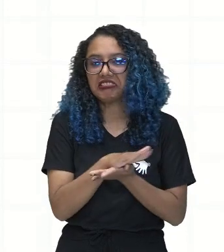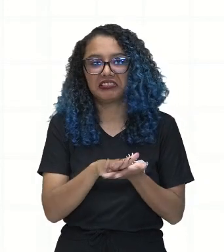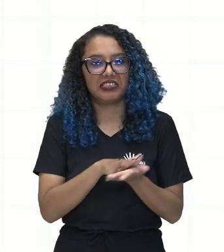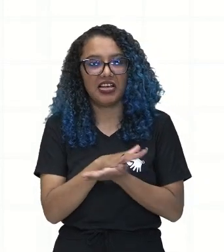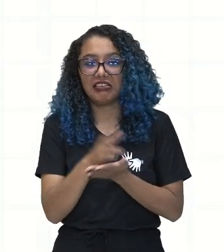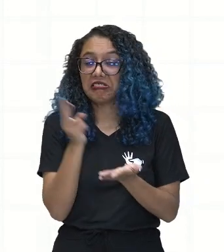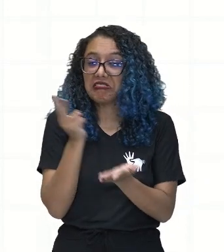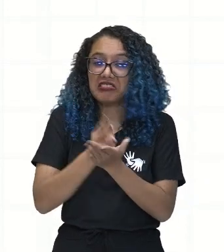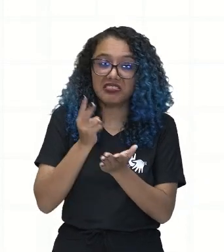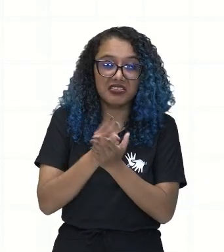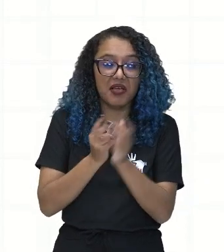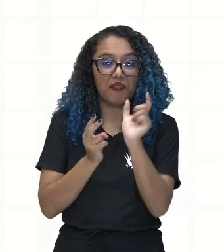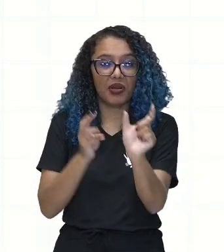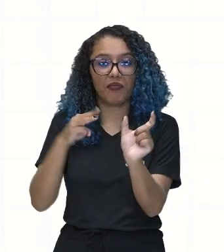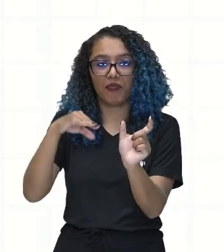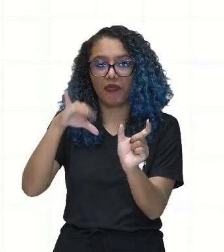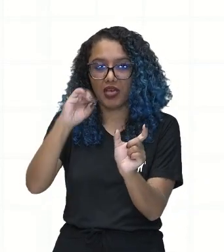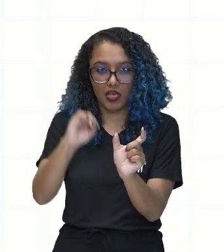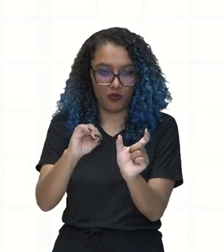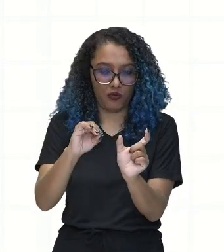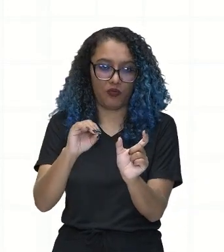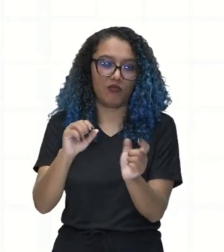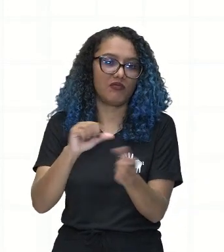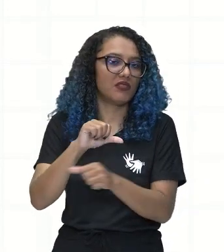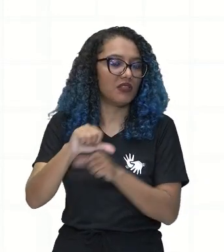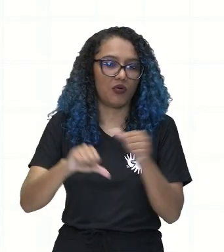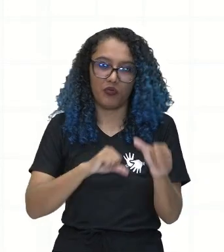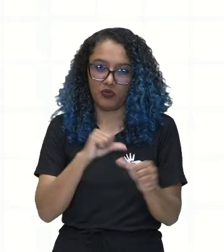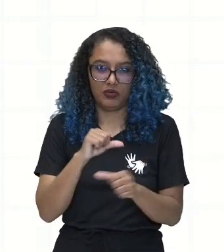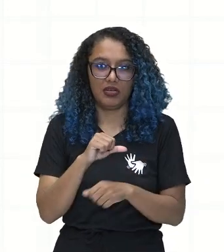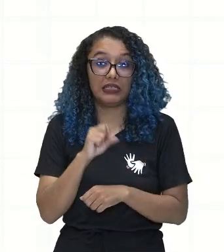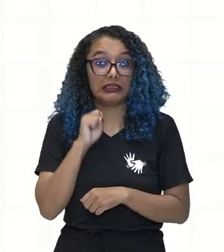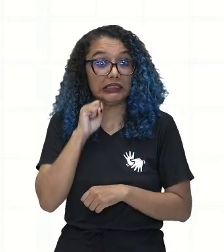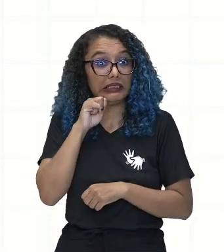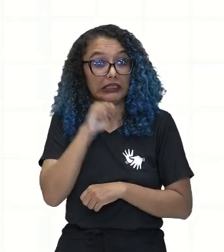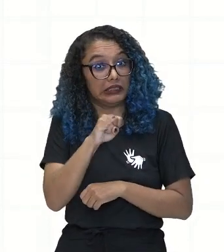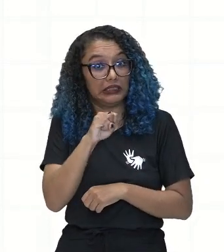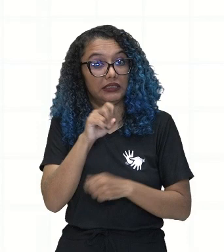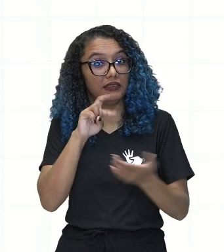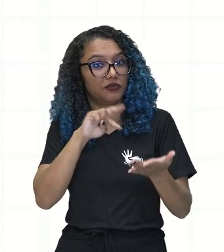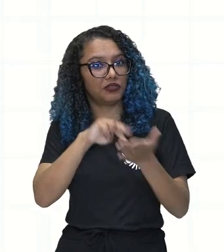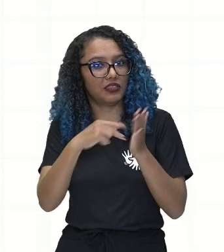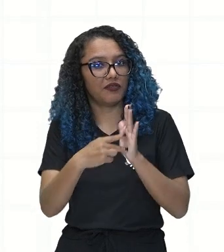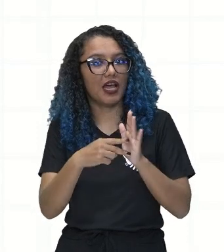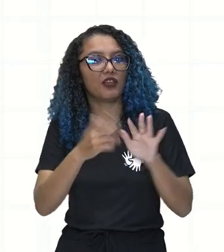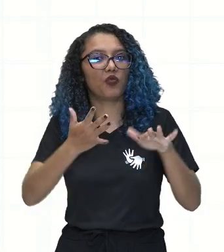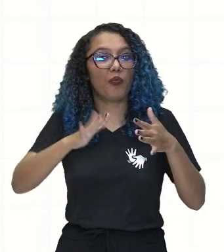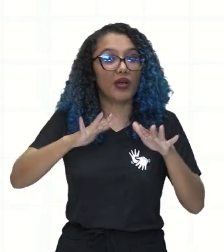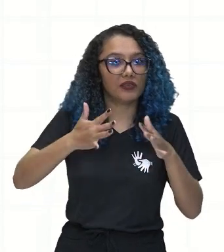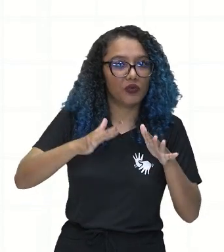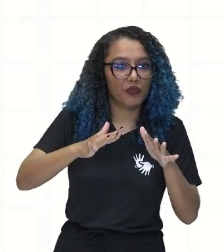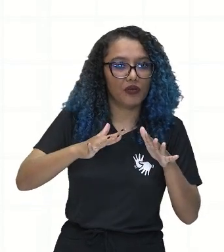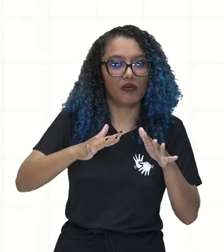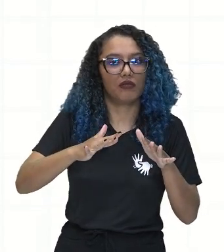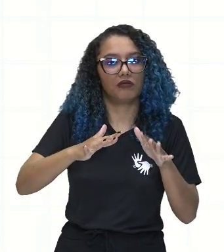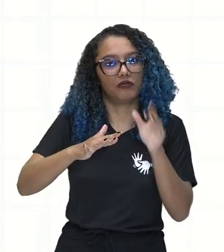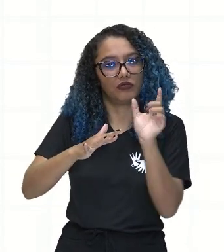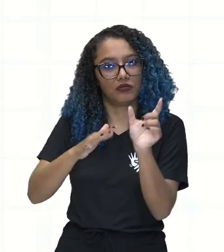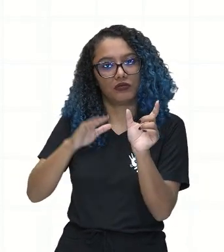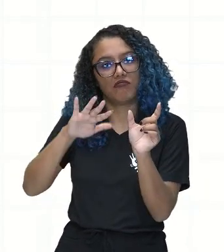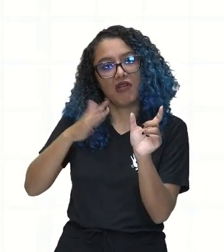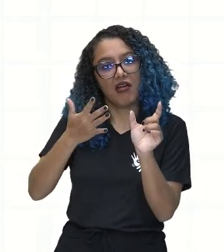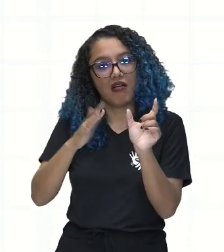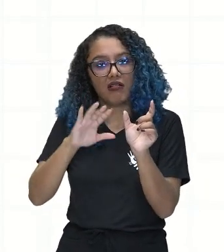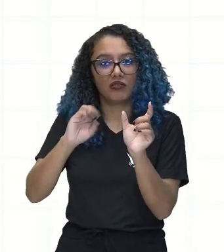sempre, tá bom? Muito bem, olha só, vamos ver aqui, vamos analisar aqui, ó, por que ele não vai mudar. A aluna